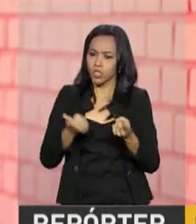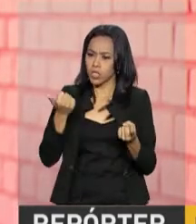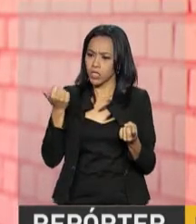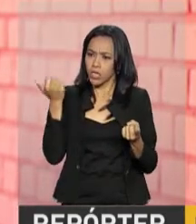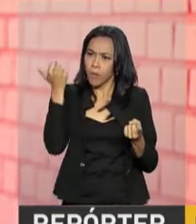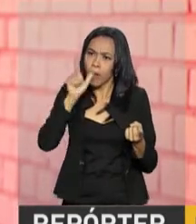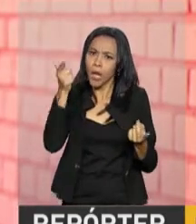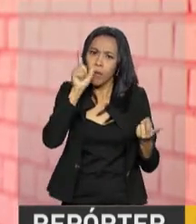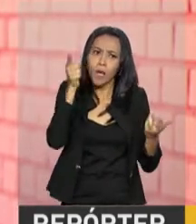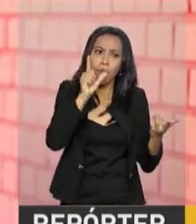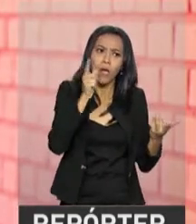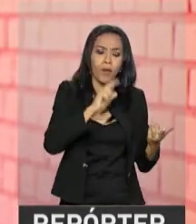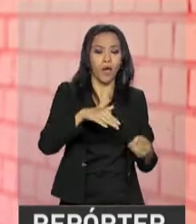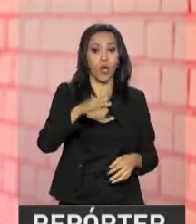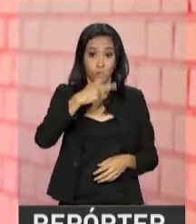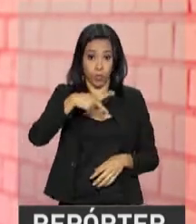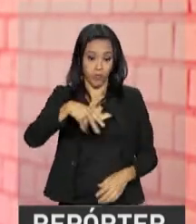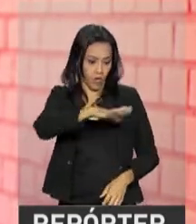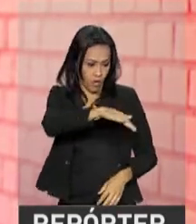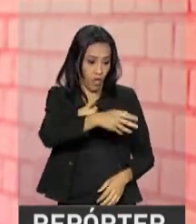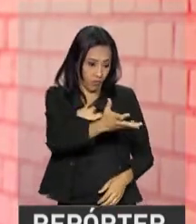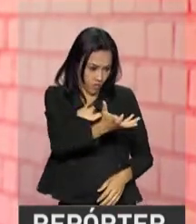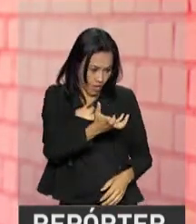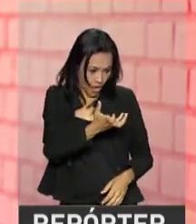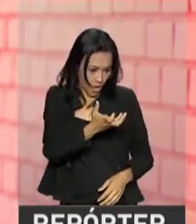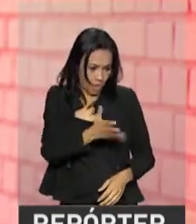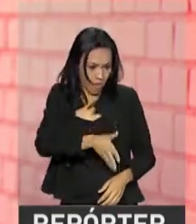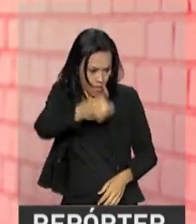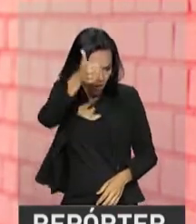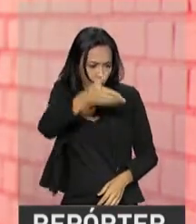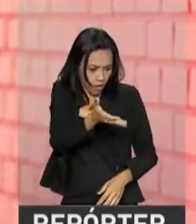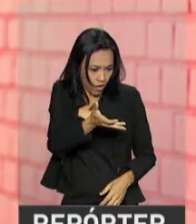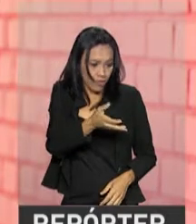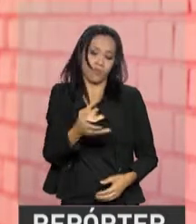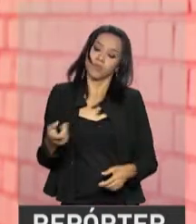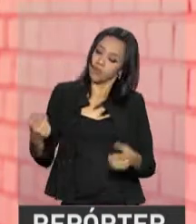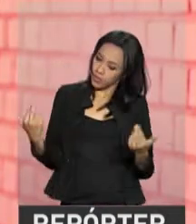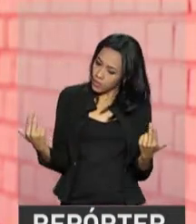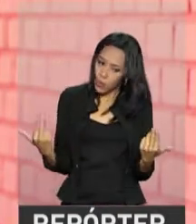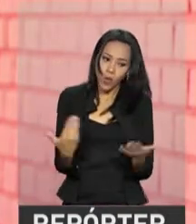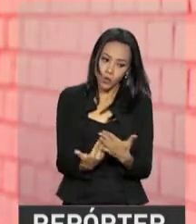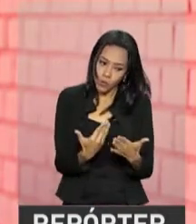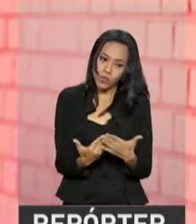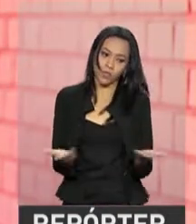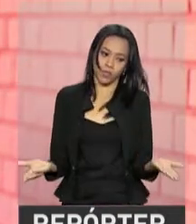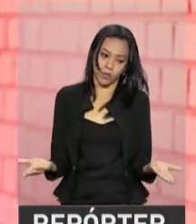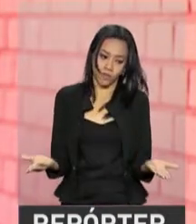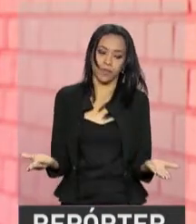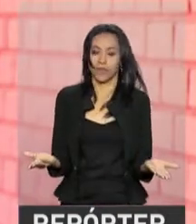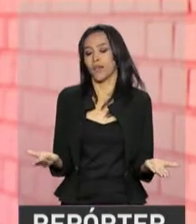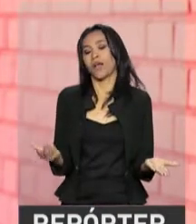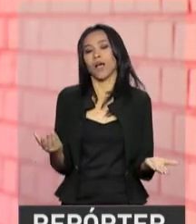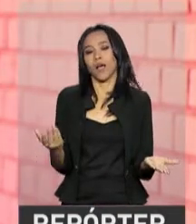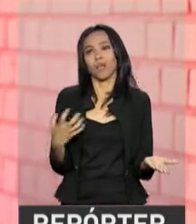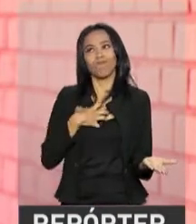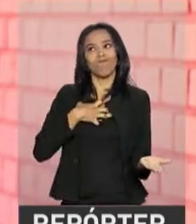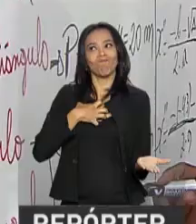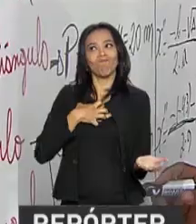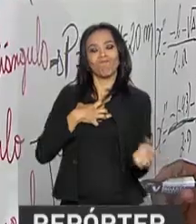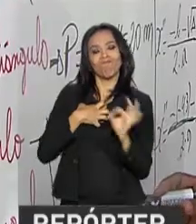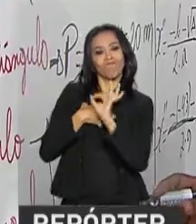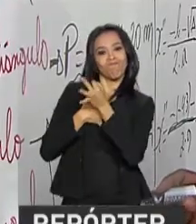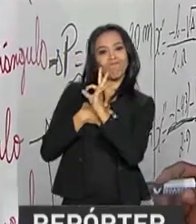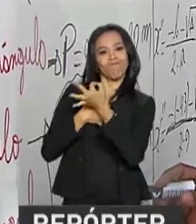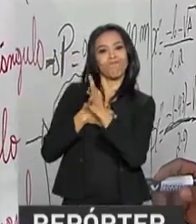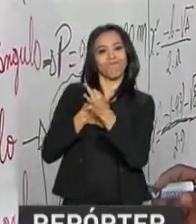chegou e me chamou e toró se você quer se destacar no esporte você também tem que ser destacado no estudo e aí foi um grande incentivo dele